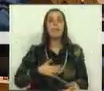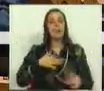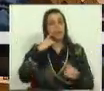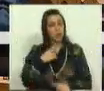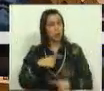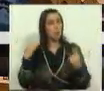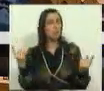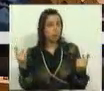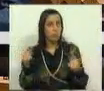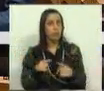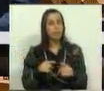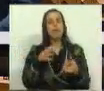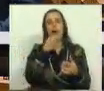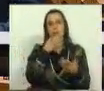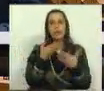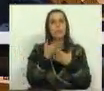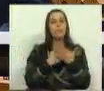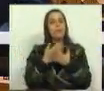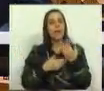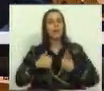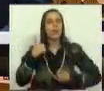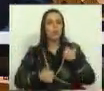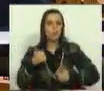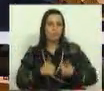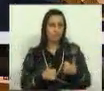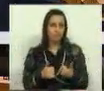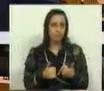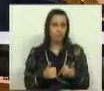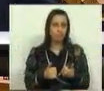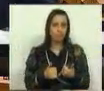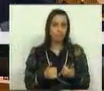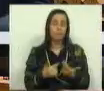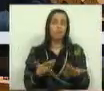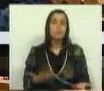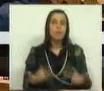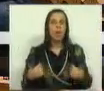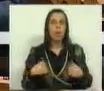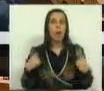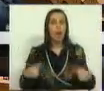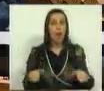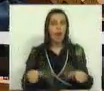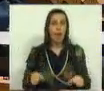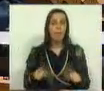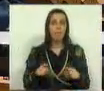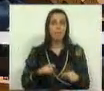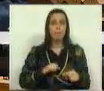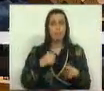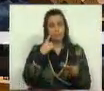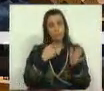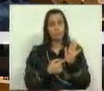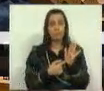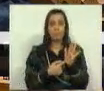públicas que estejam em mercado competitivo concorrencial. Ora, eu tenho aqui na minha